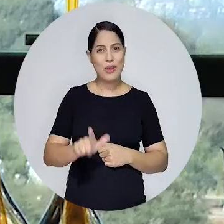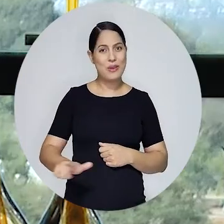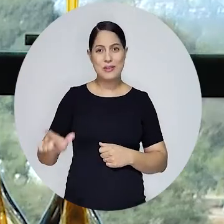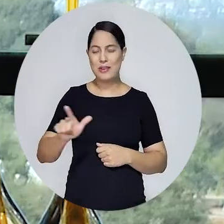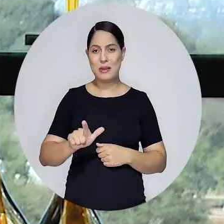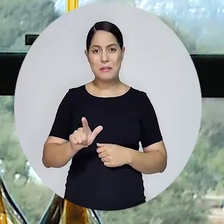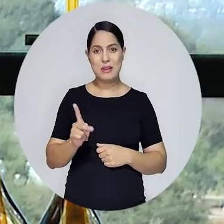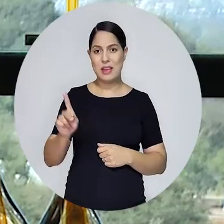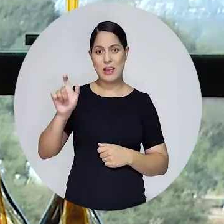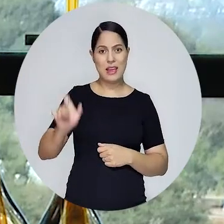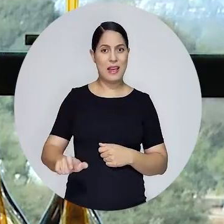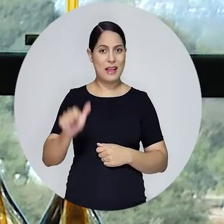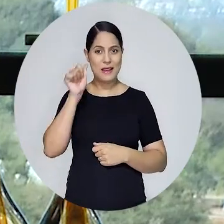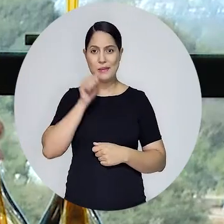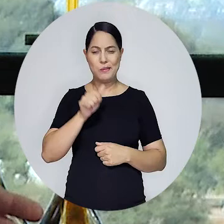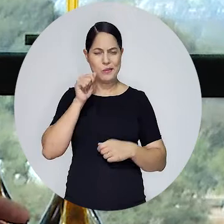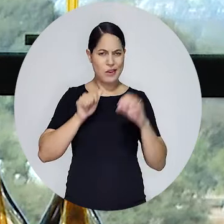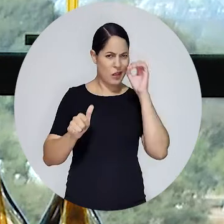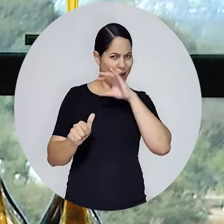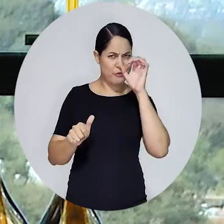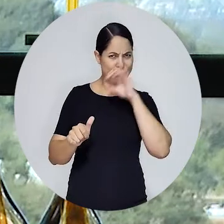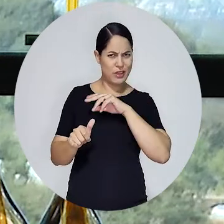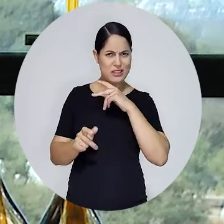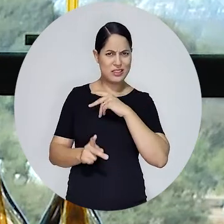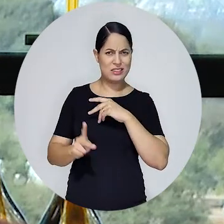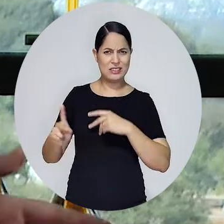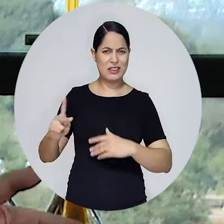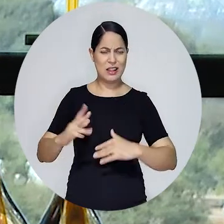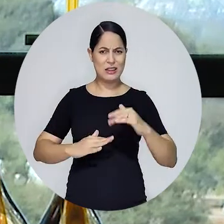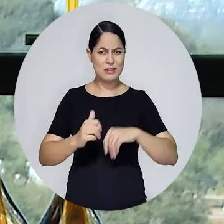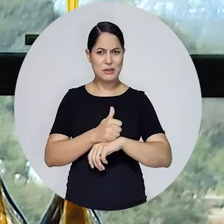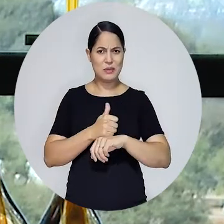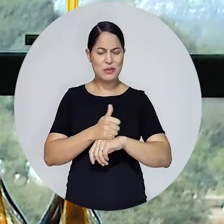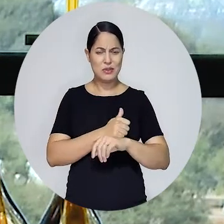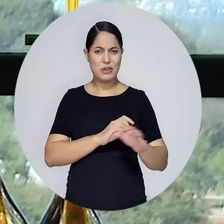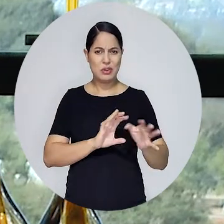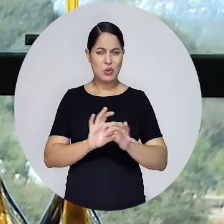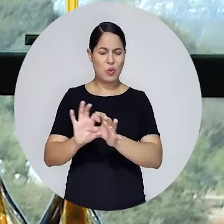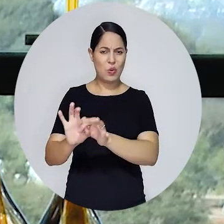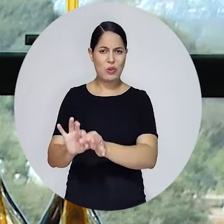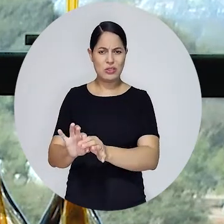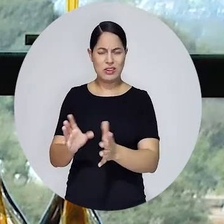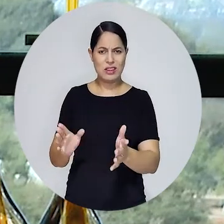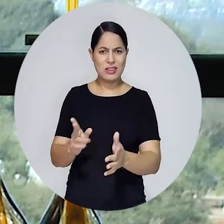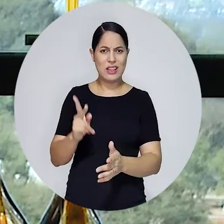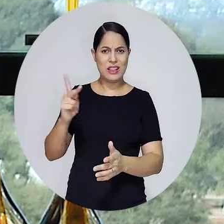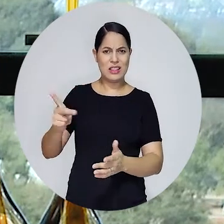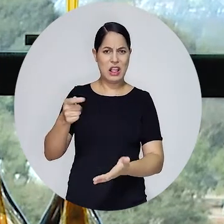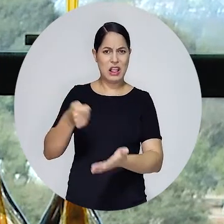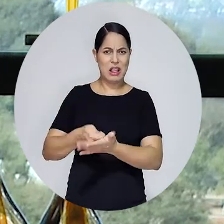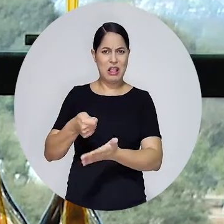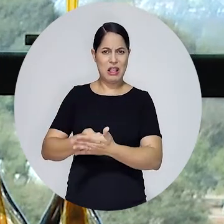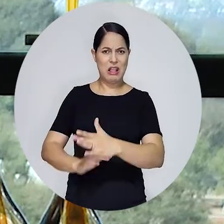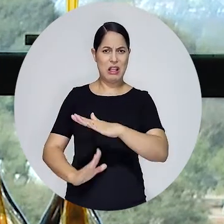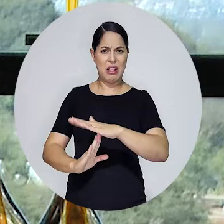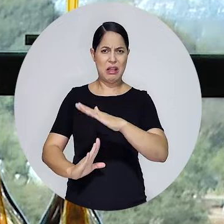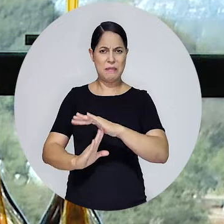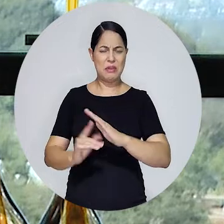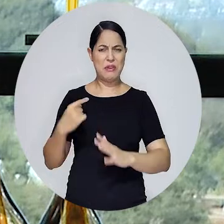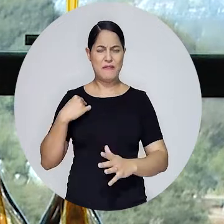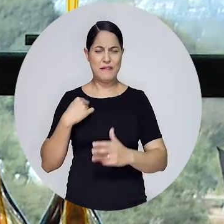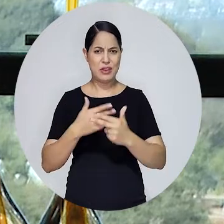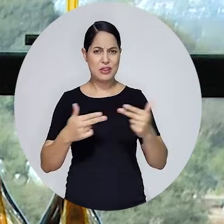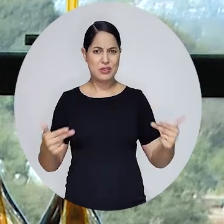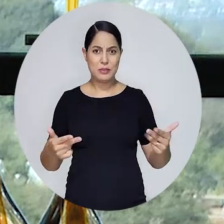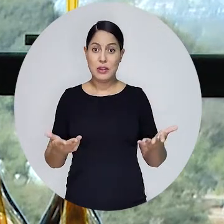não merecem mais essa ofensa, digamos assim, a sua forma de exercer a profissão, determinando a vestimenta, até porque nós temos